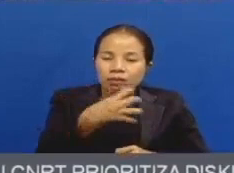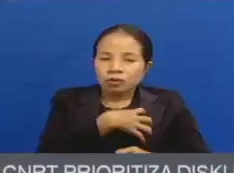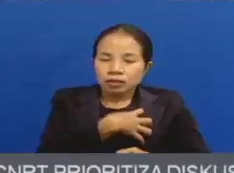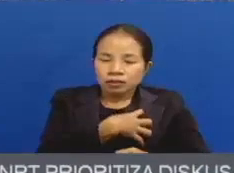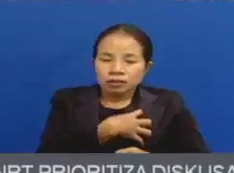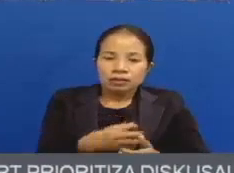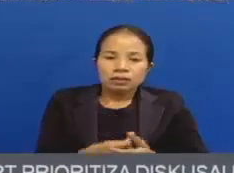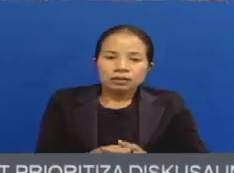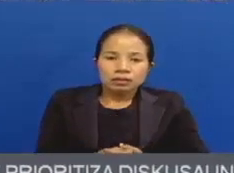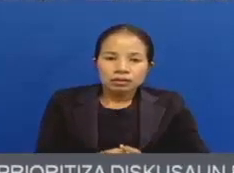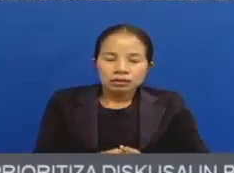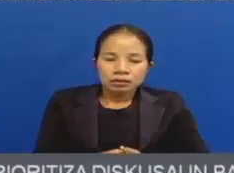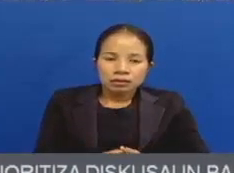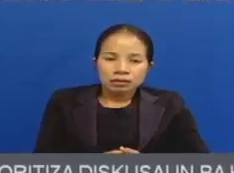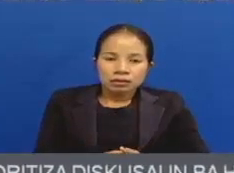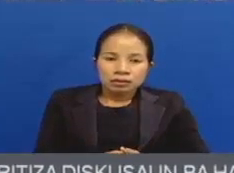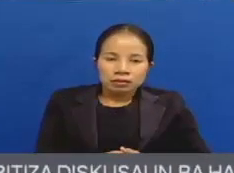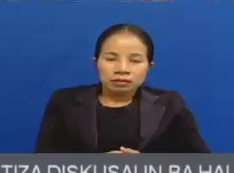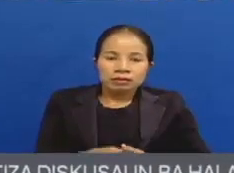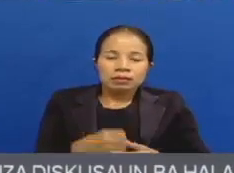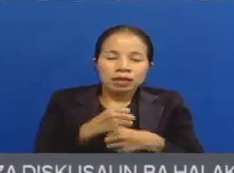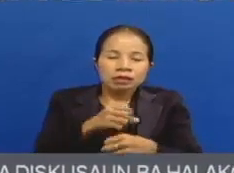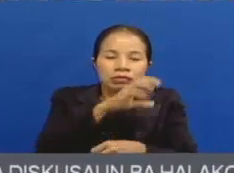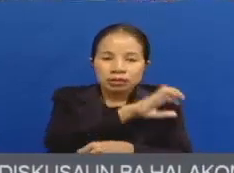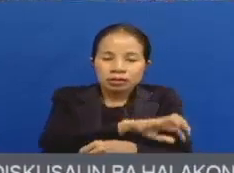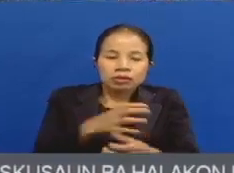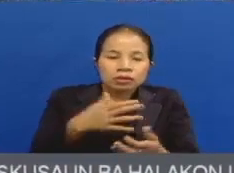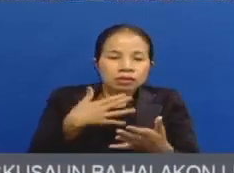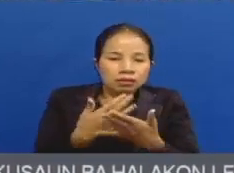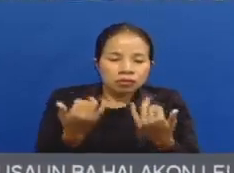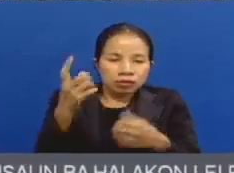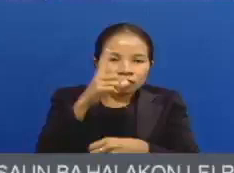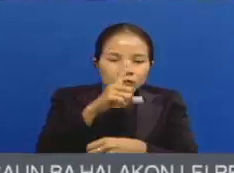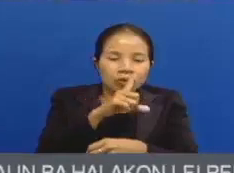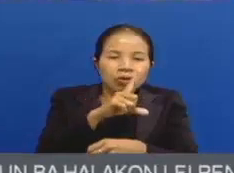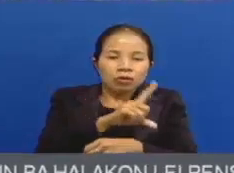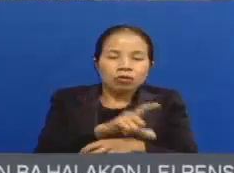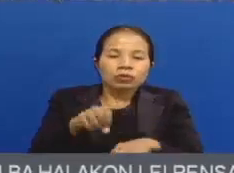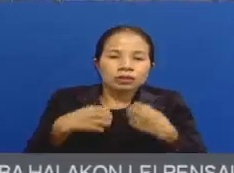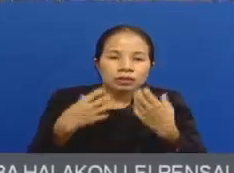devemos com atenção teves e durante Loron Gira Nelara.